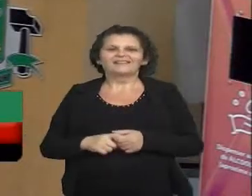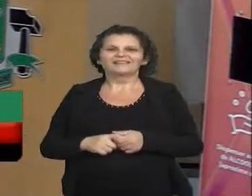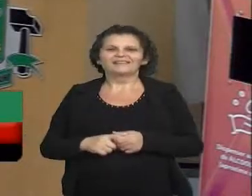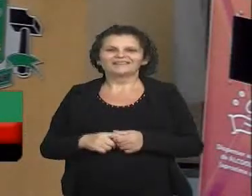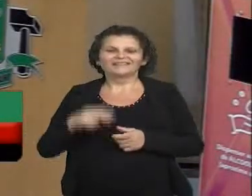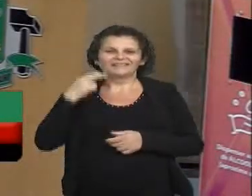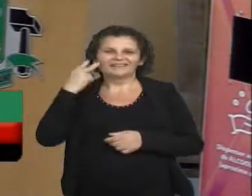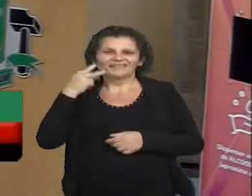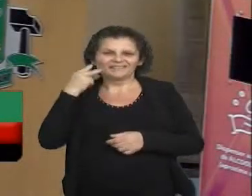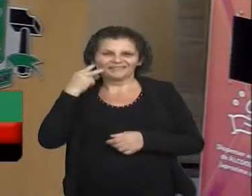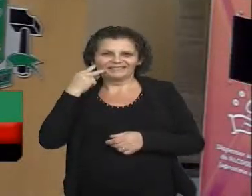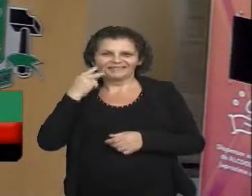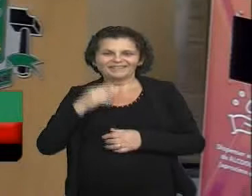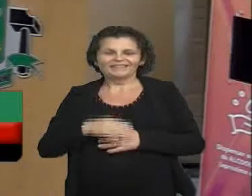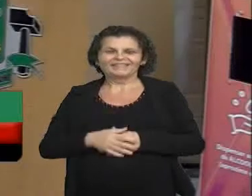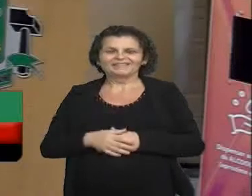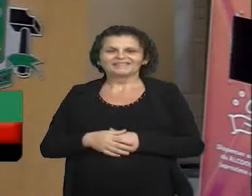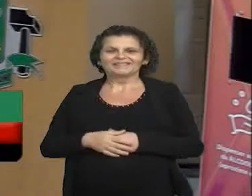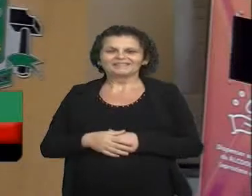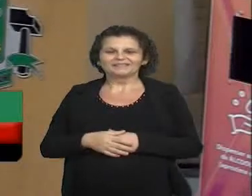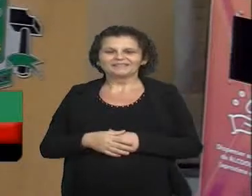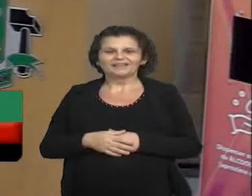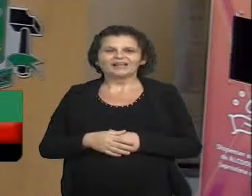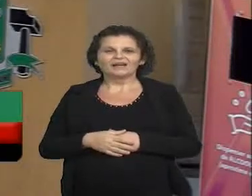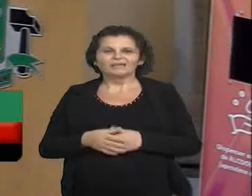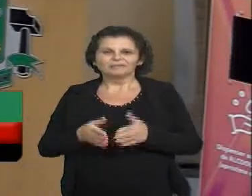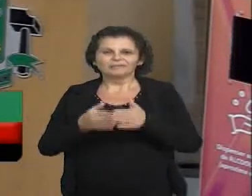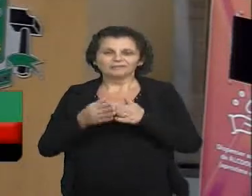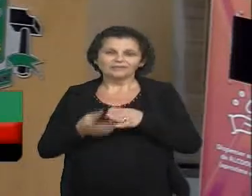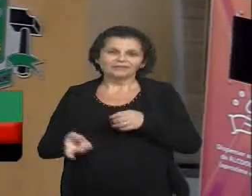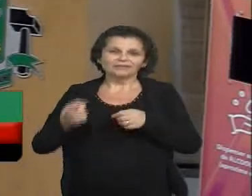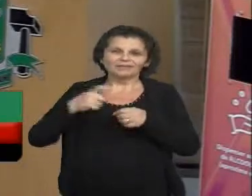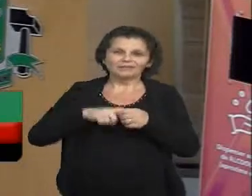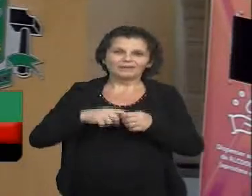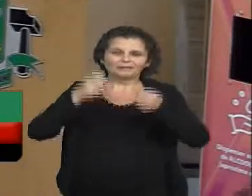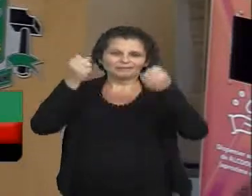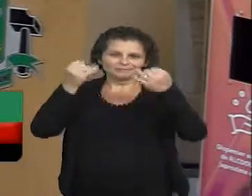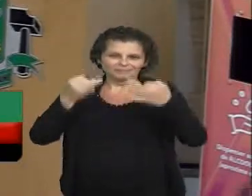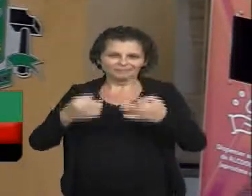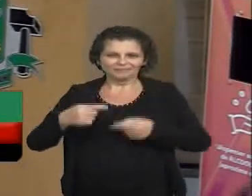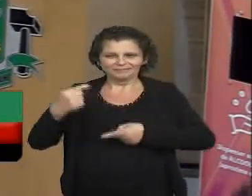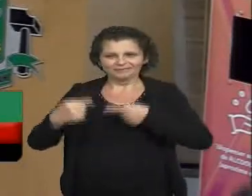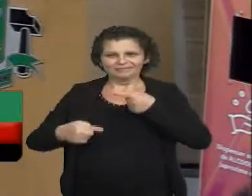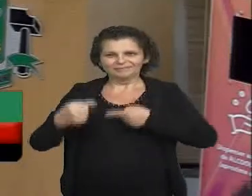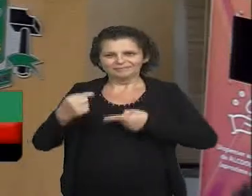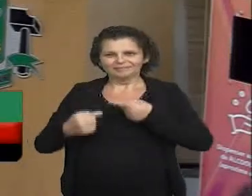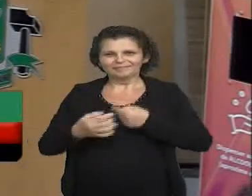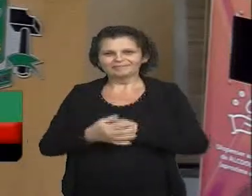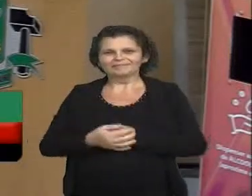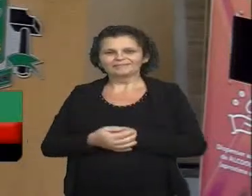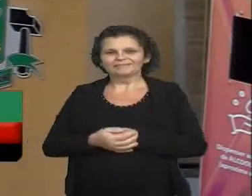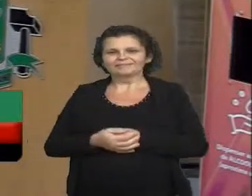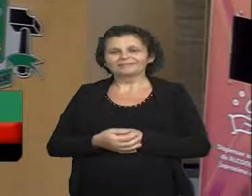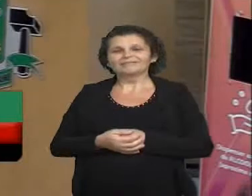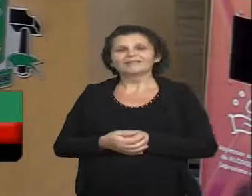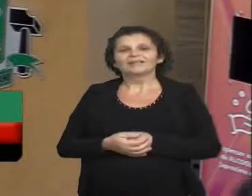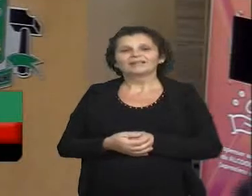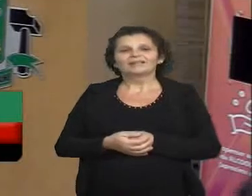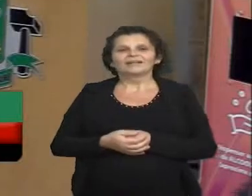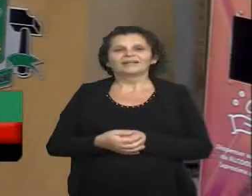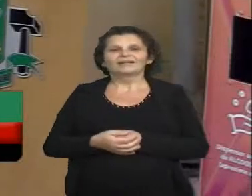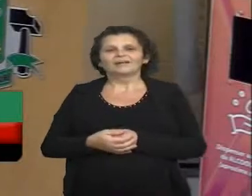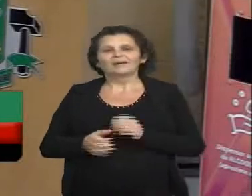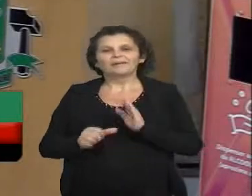O tempo da vereadora merece. Né? Vou retornar aí para que ela possa. Obrigada, presidente. Né? Considere